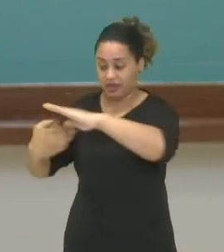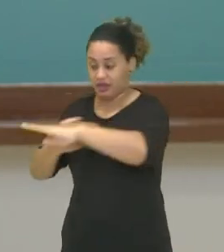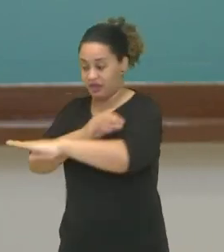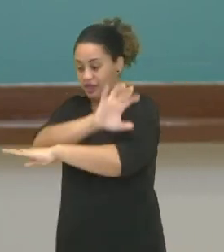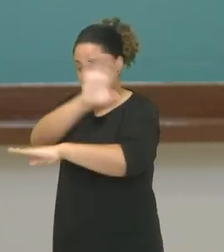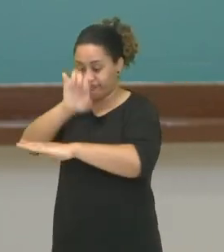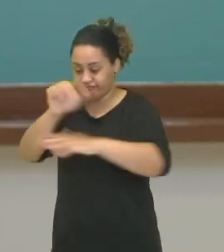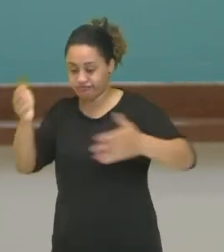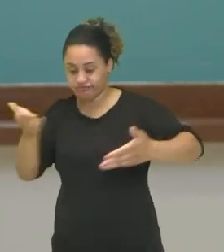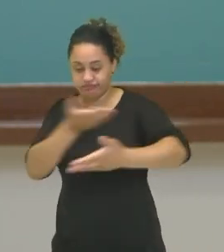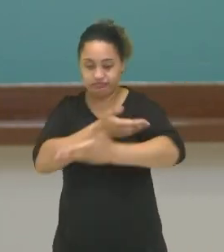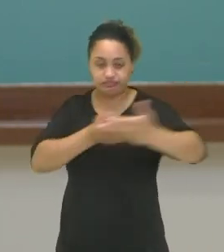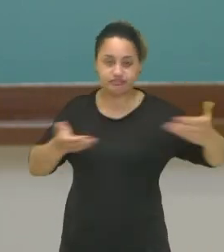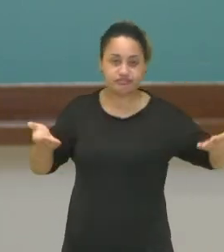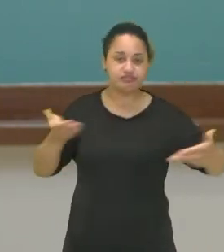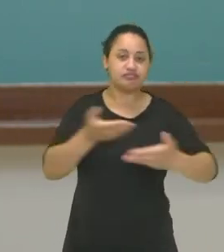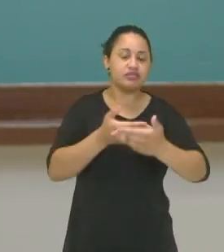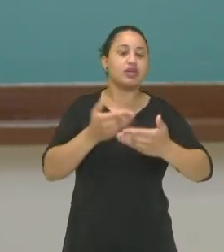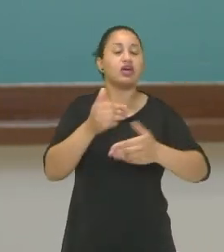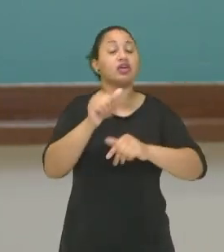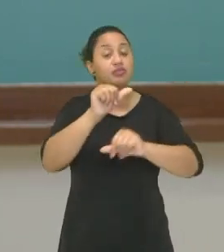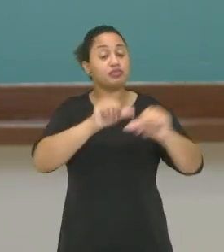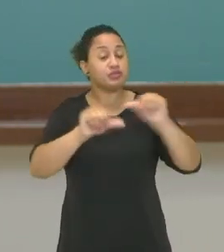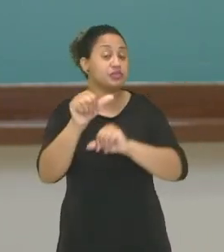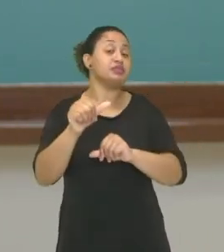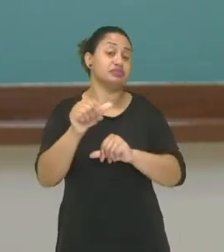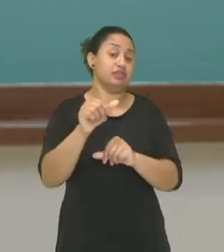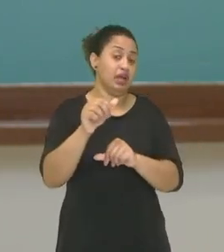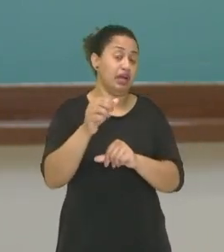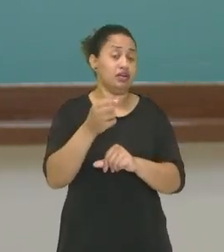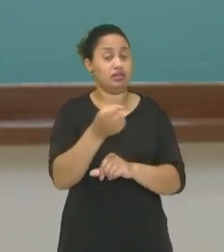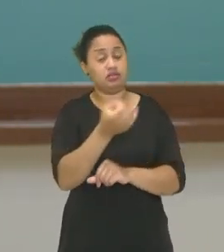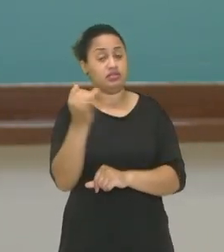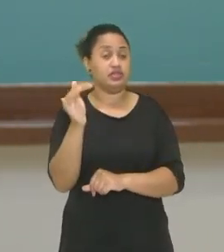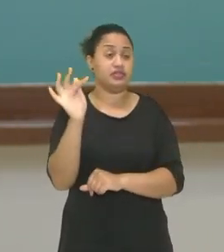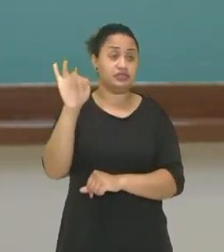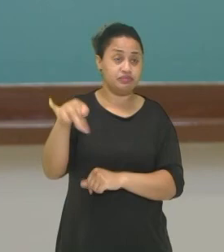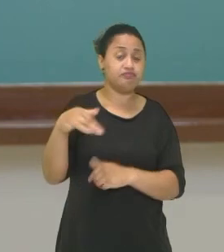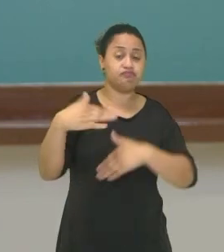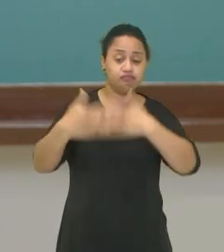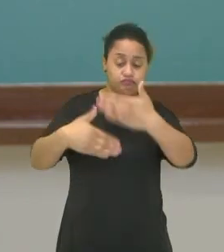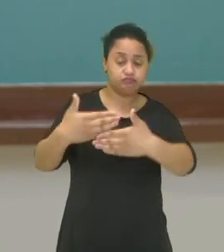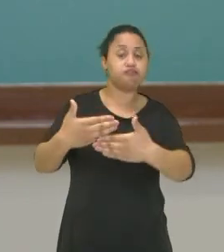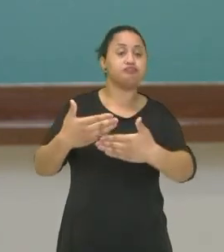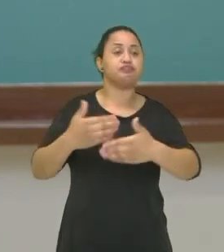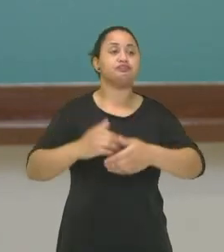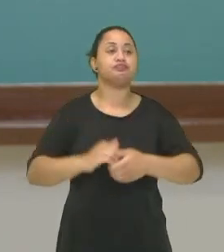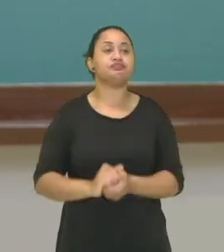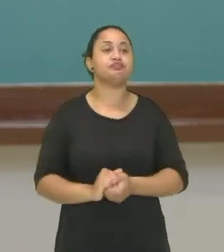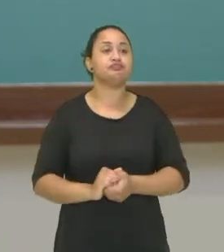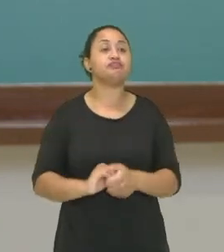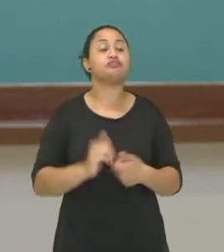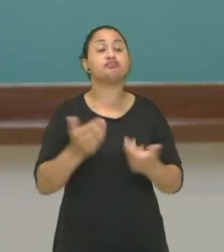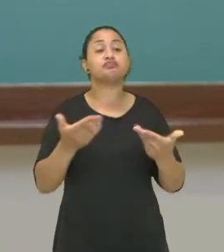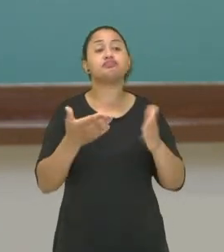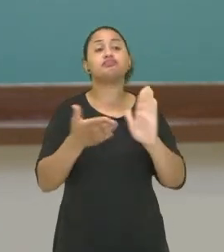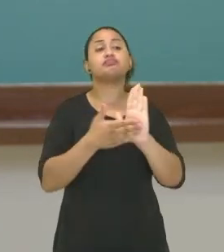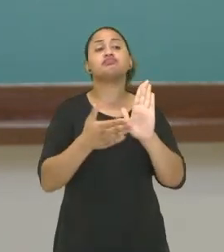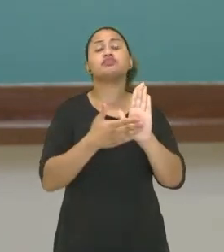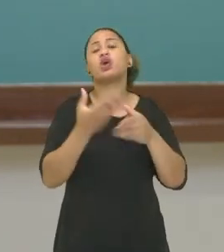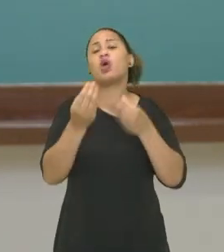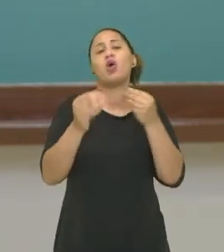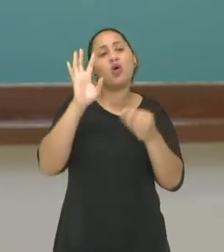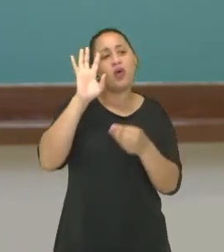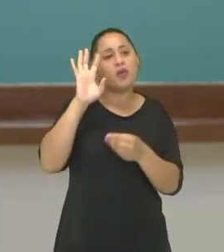alterar esse resultado final dentro da biomassa, ok? Então uma proposta de solução, né?